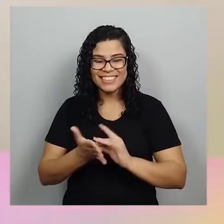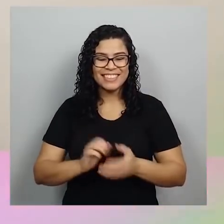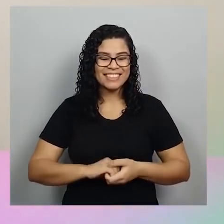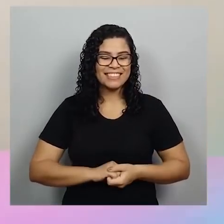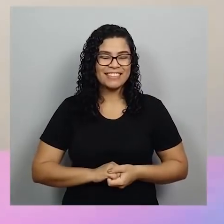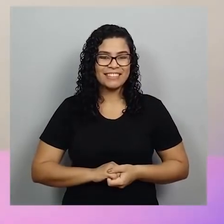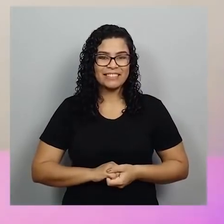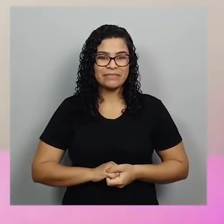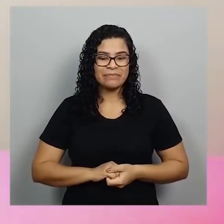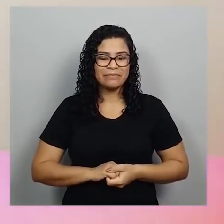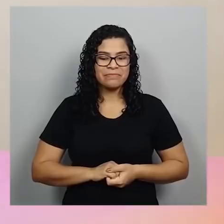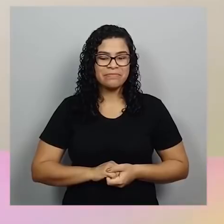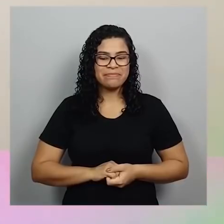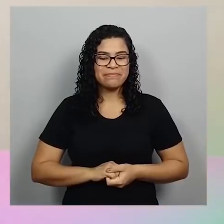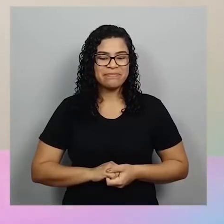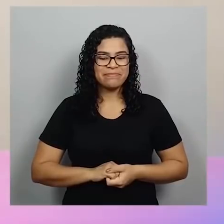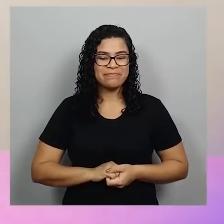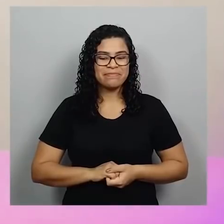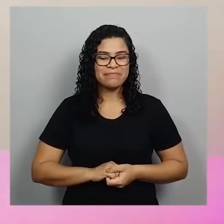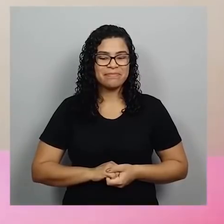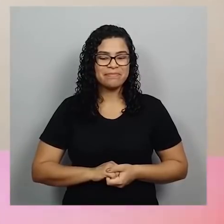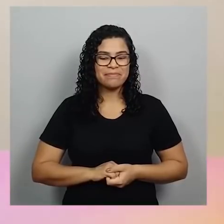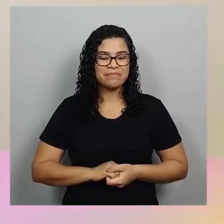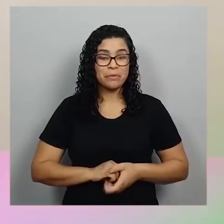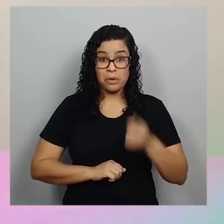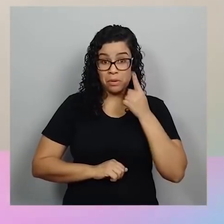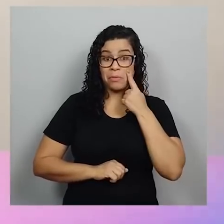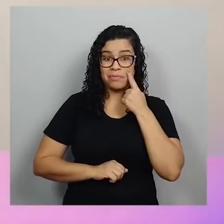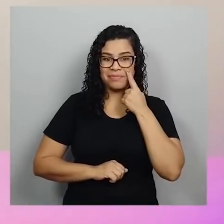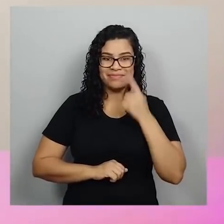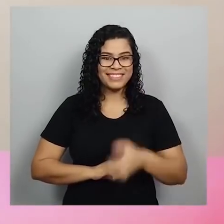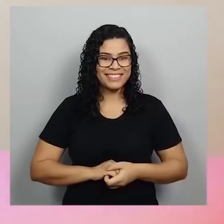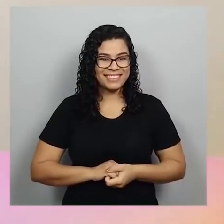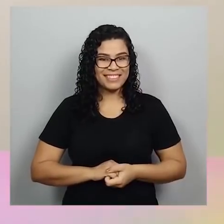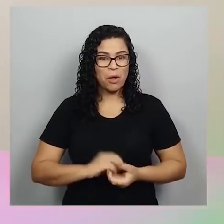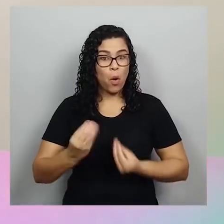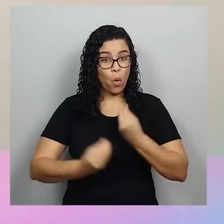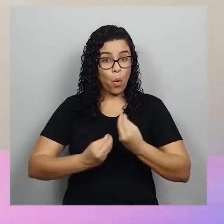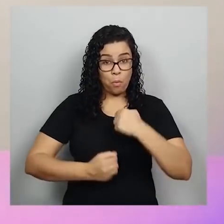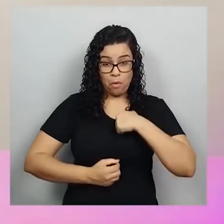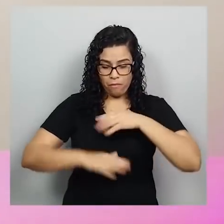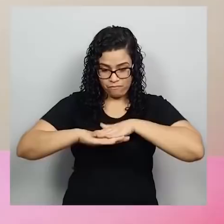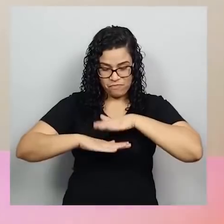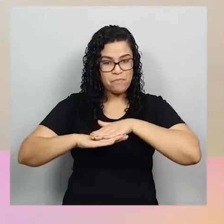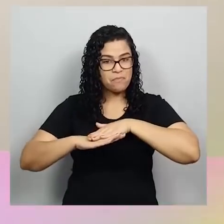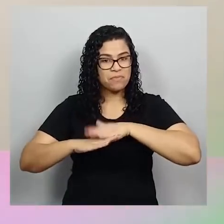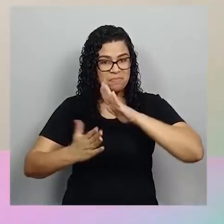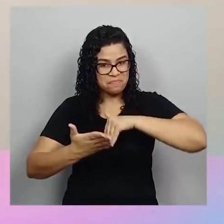bem preenchido. Olhem só como eu estou fazendo